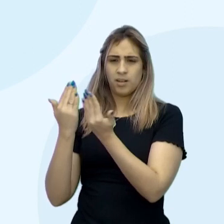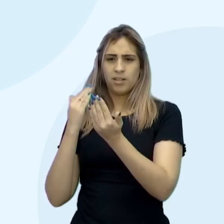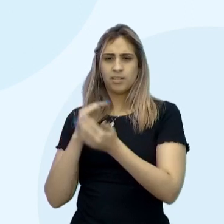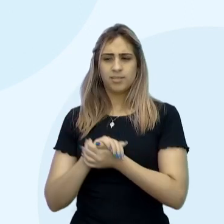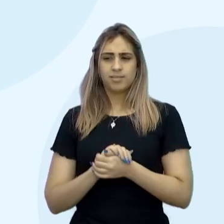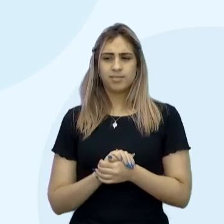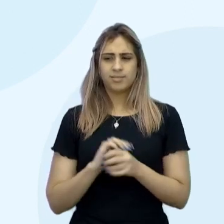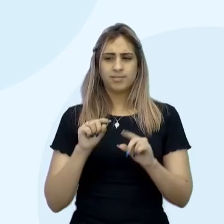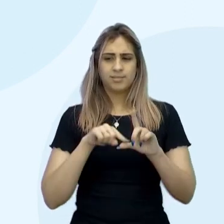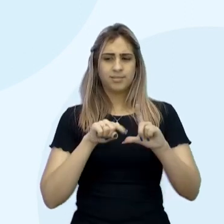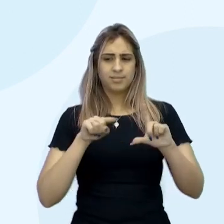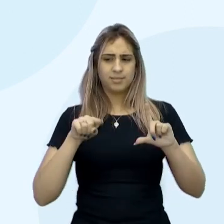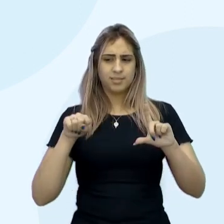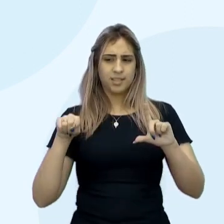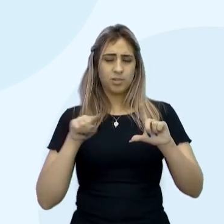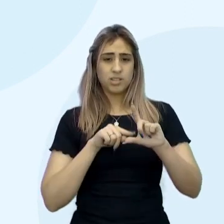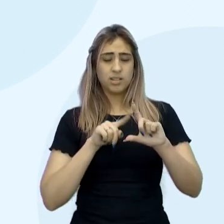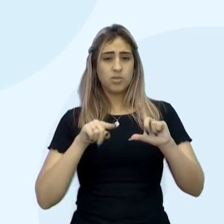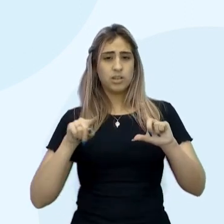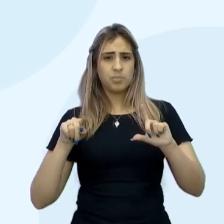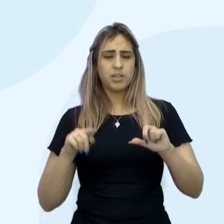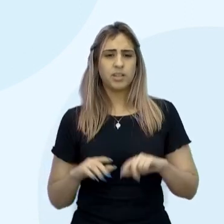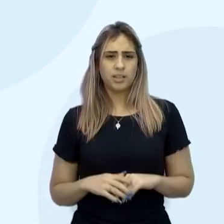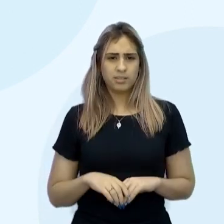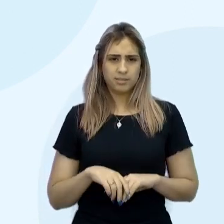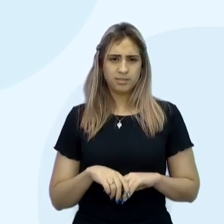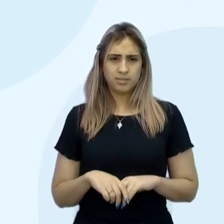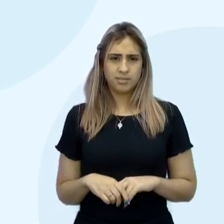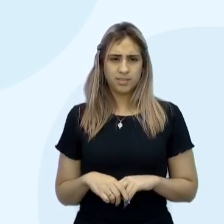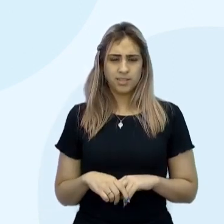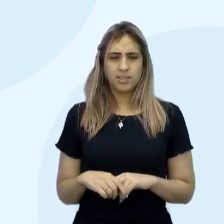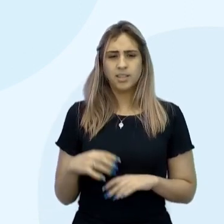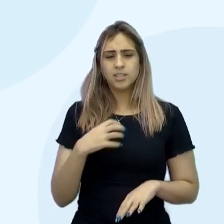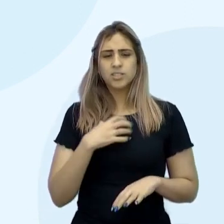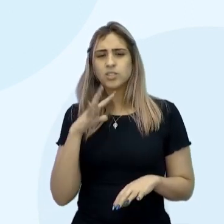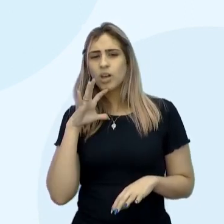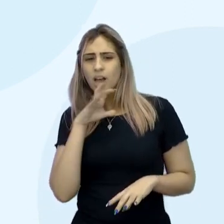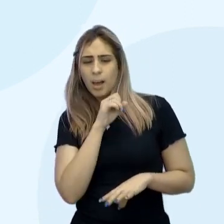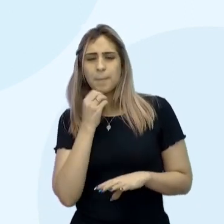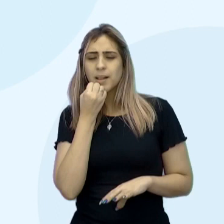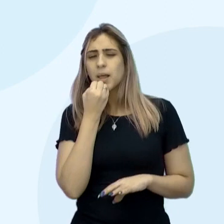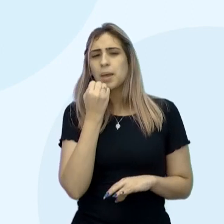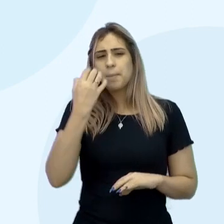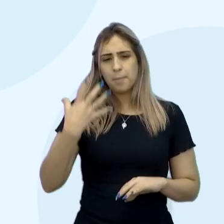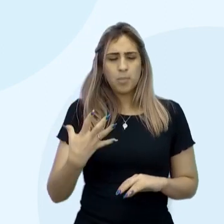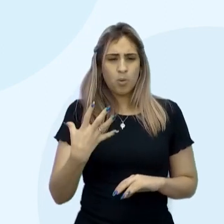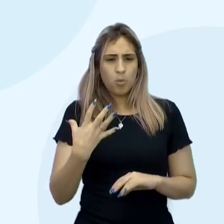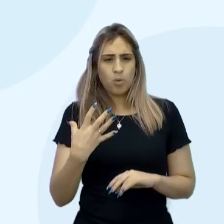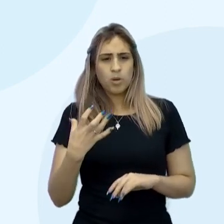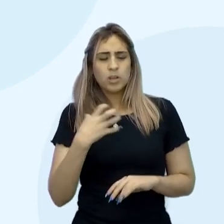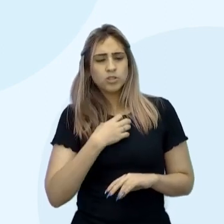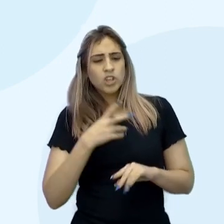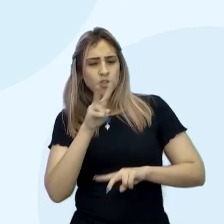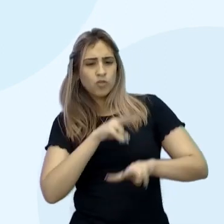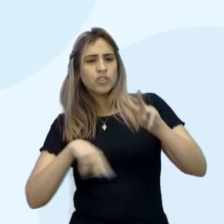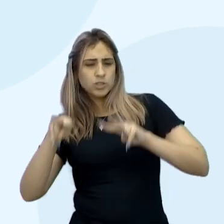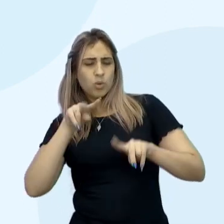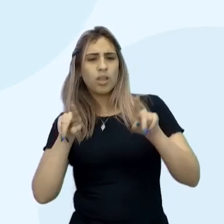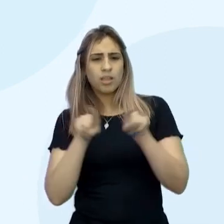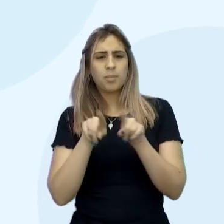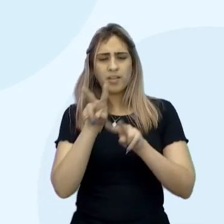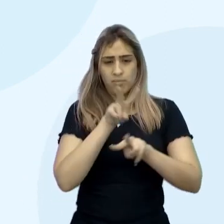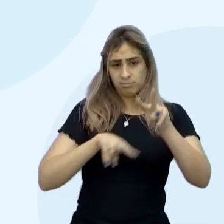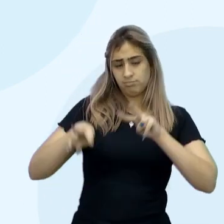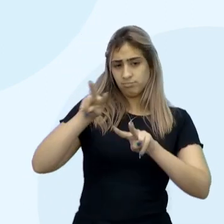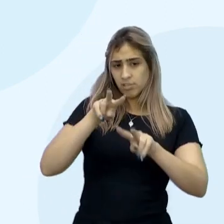Porque gráficos transmitem informação de forma rápida, de forma eficiente e de forma visual. Né? A